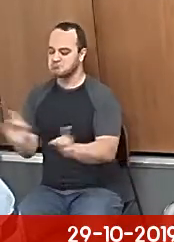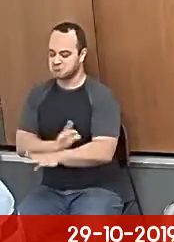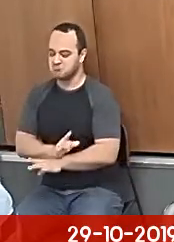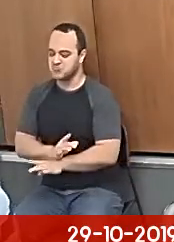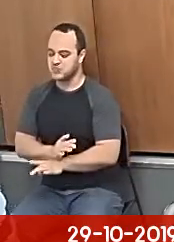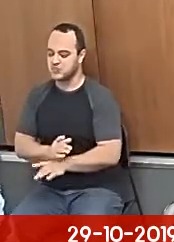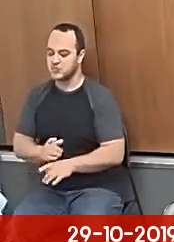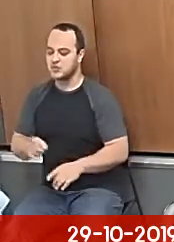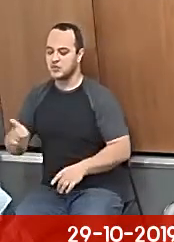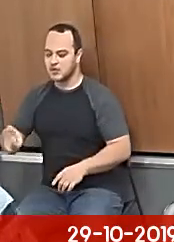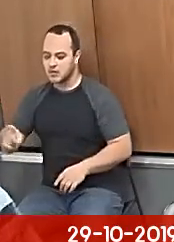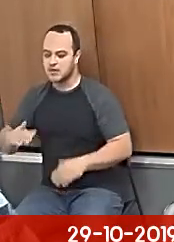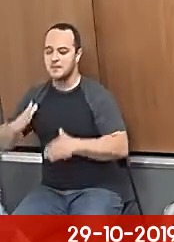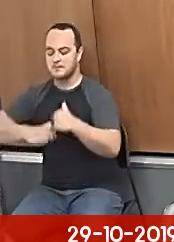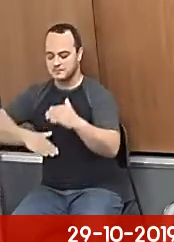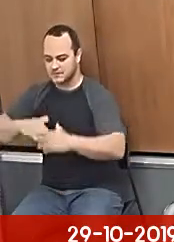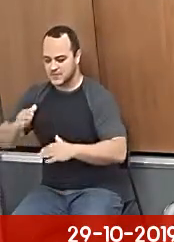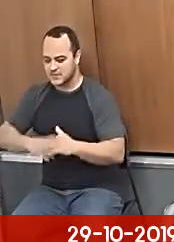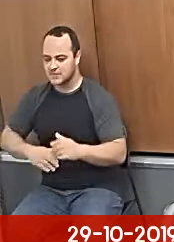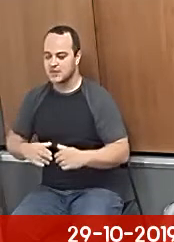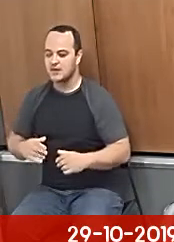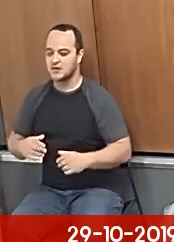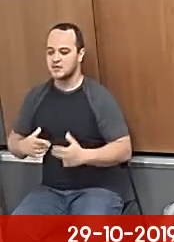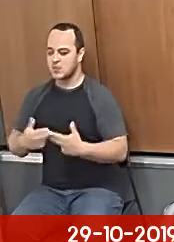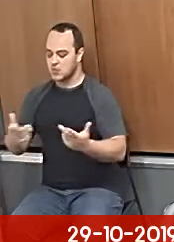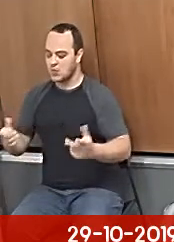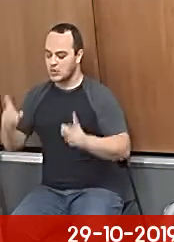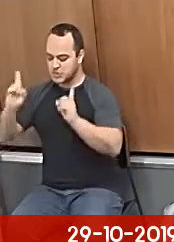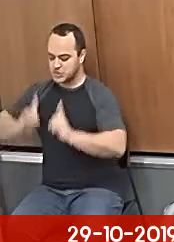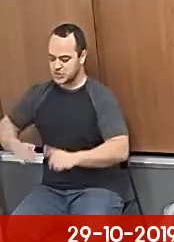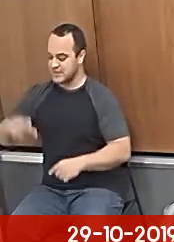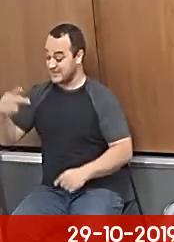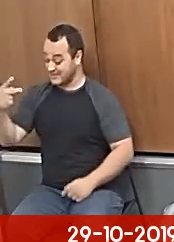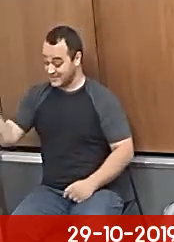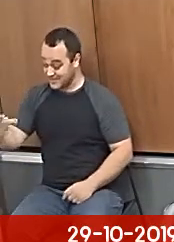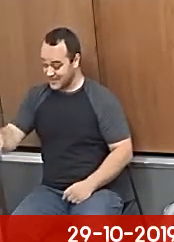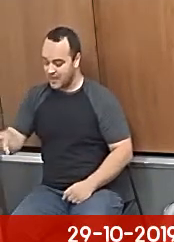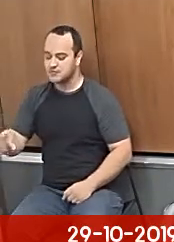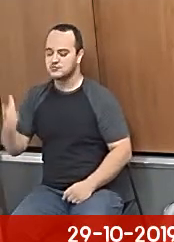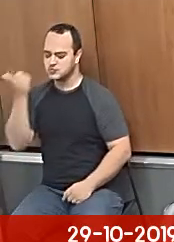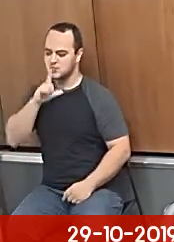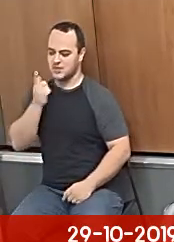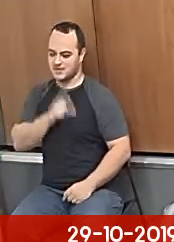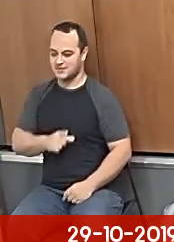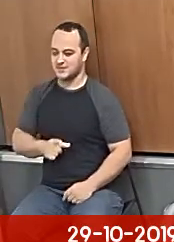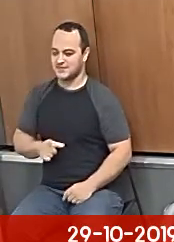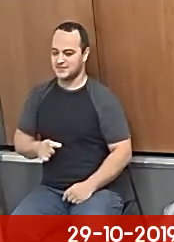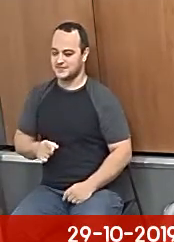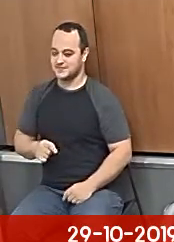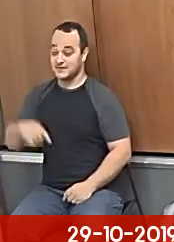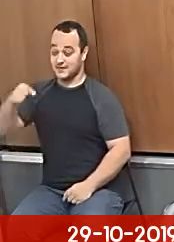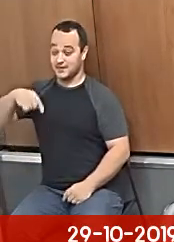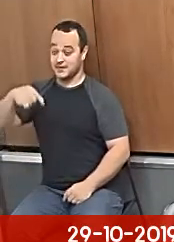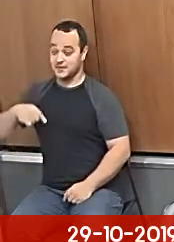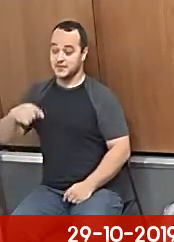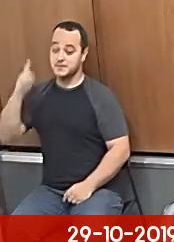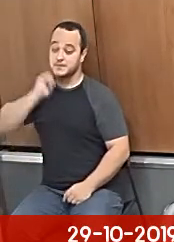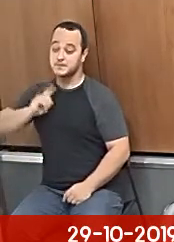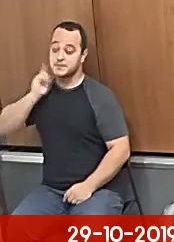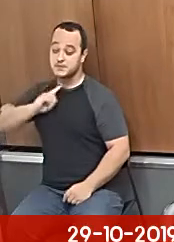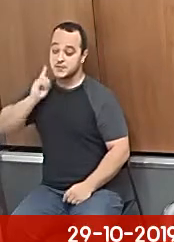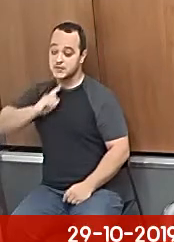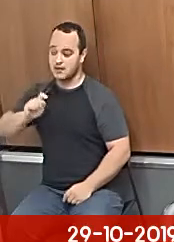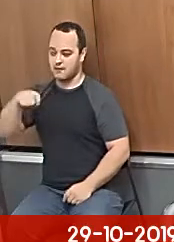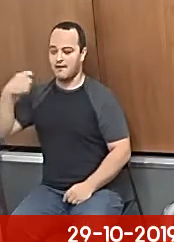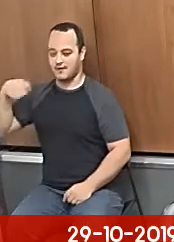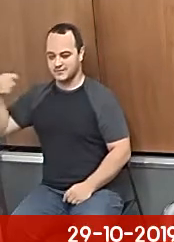seu espaço de dignidade na vida deles. A Associação Mineira de Desporto para Amputados, para que